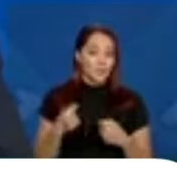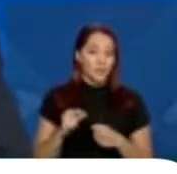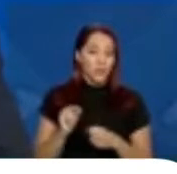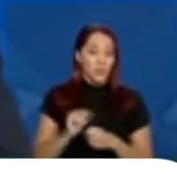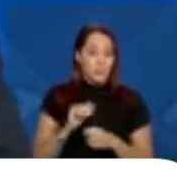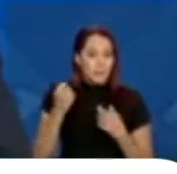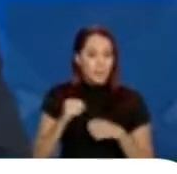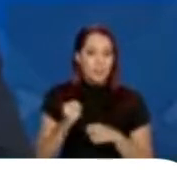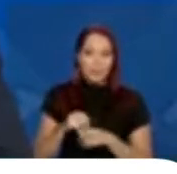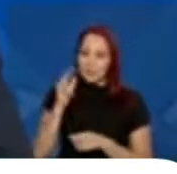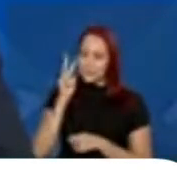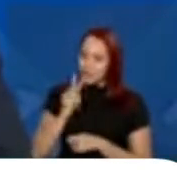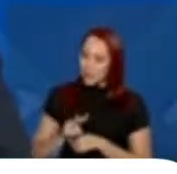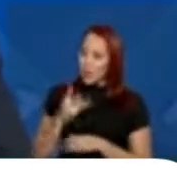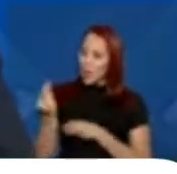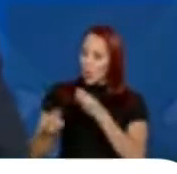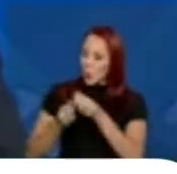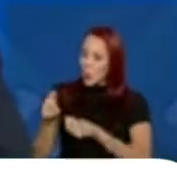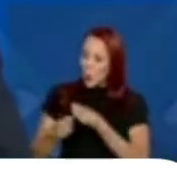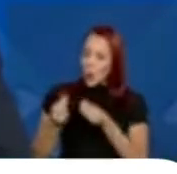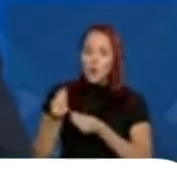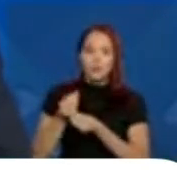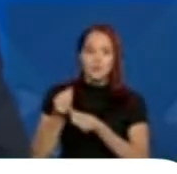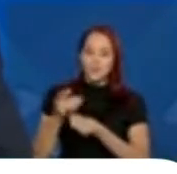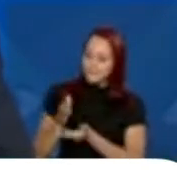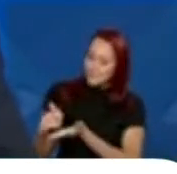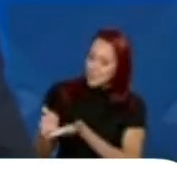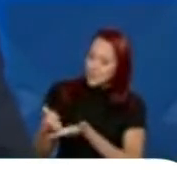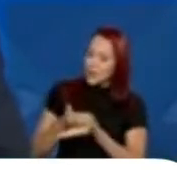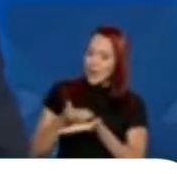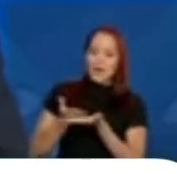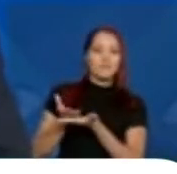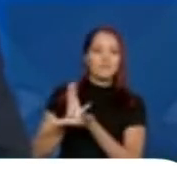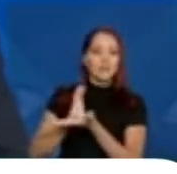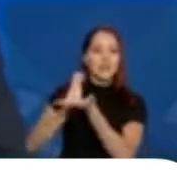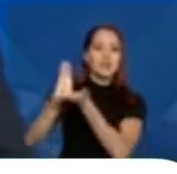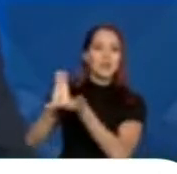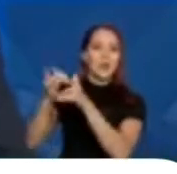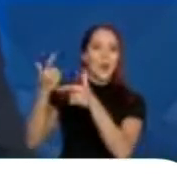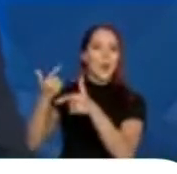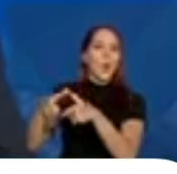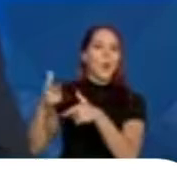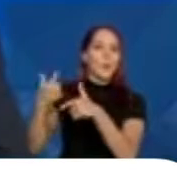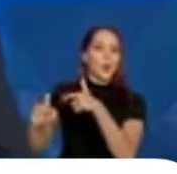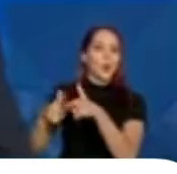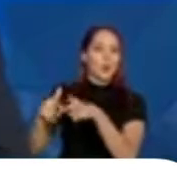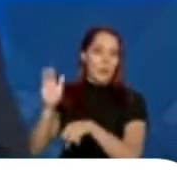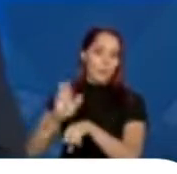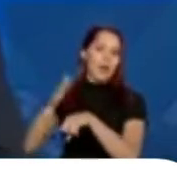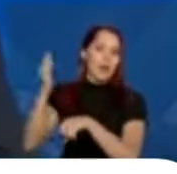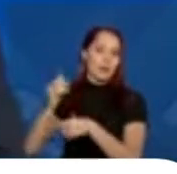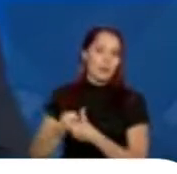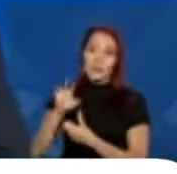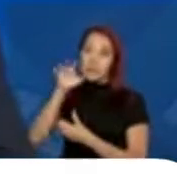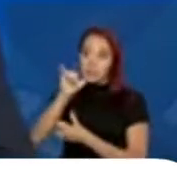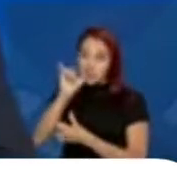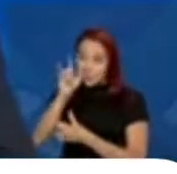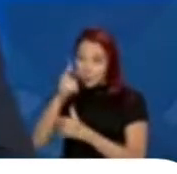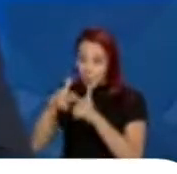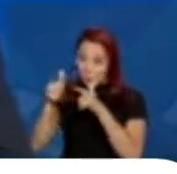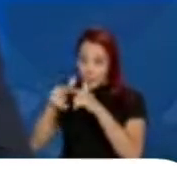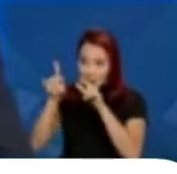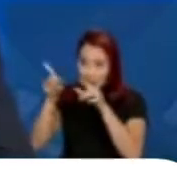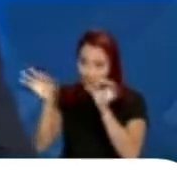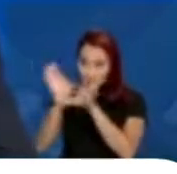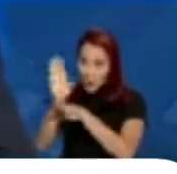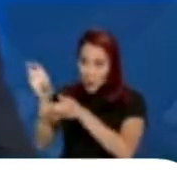meios e empregar aonde o problema é maior. Quando o problema migrar para outro lugar, recolhe-se meios